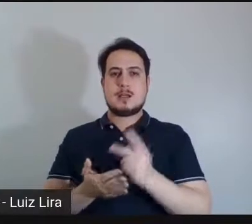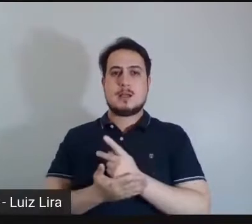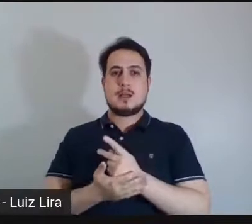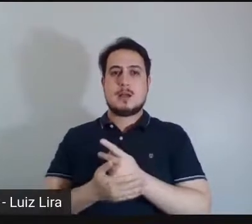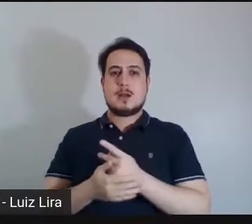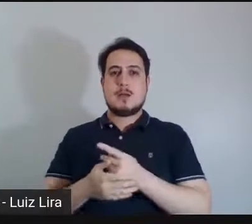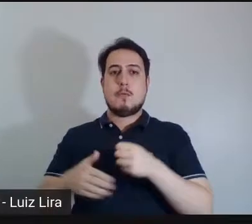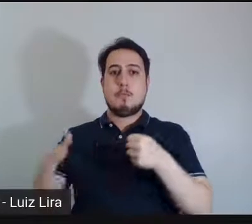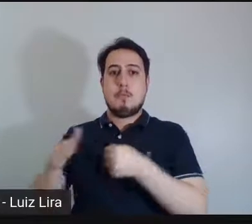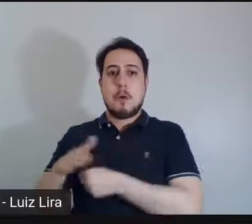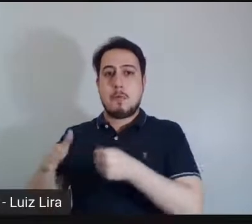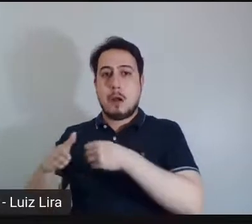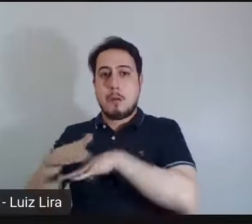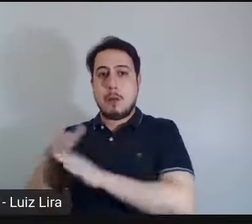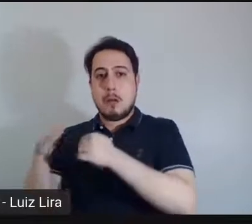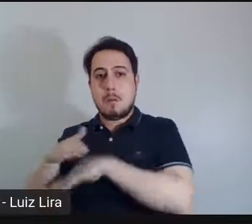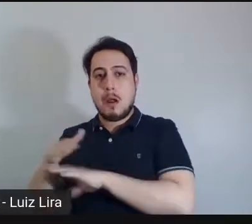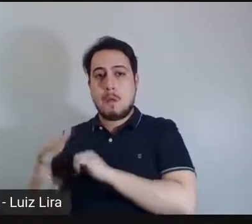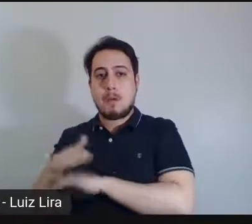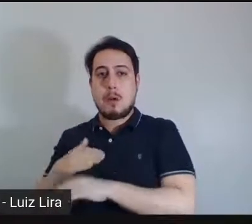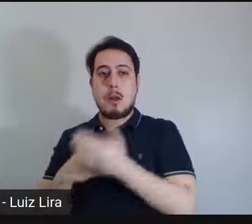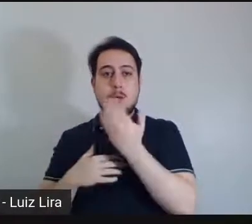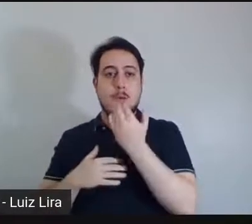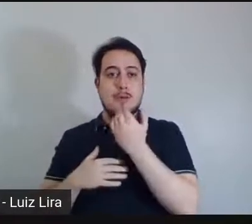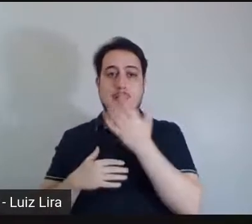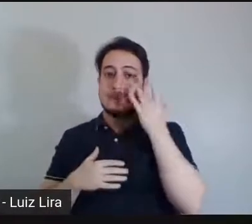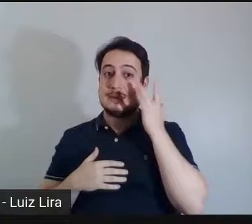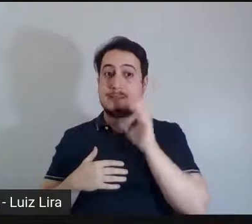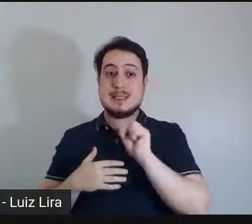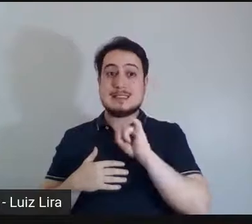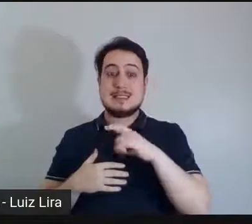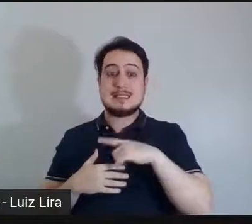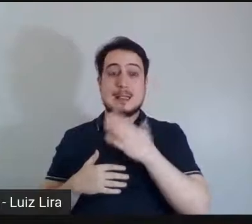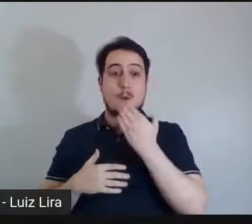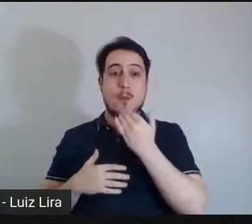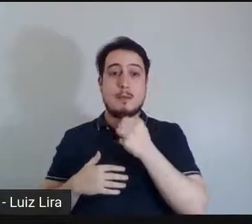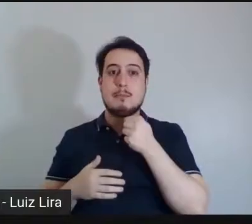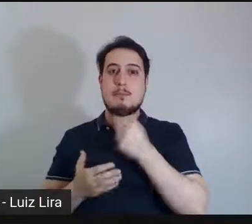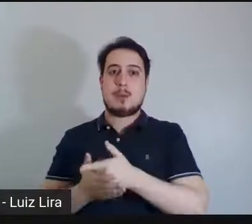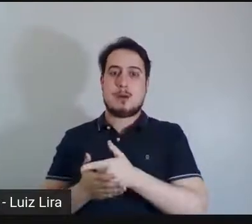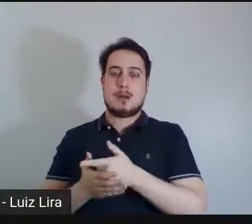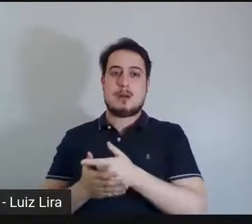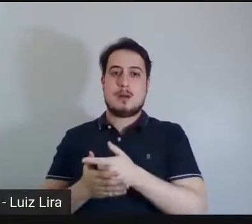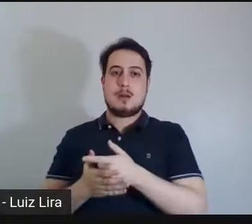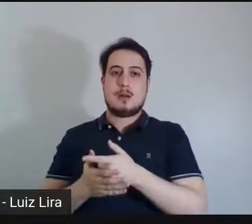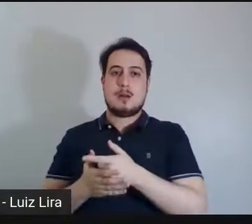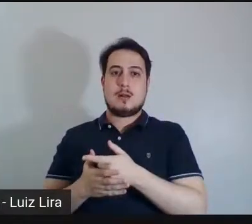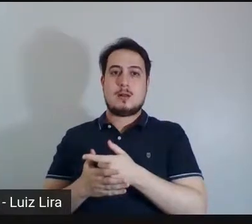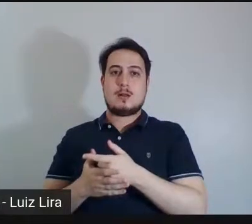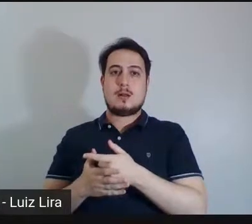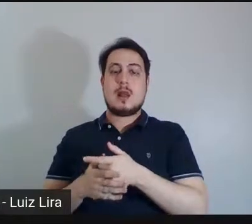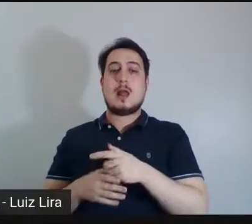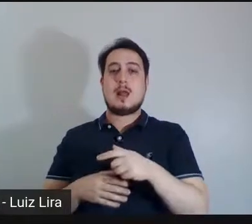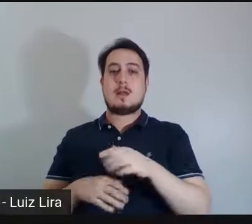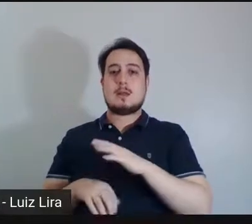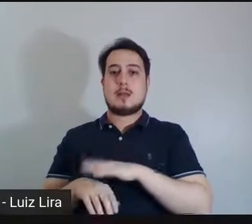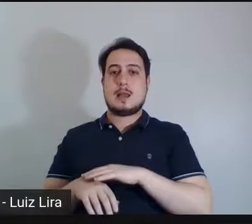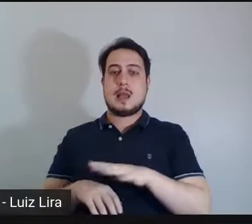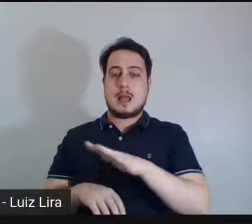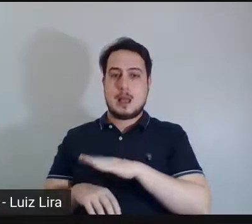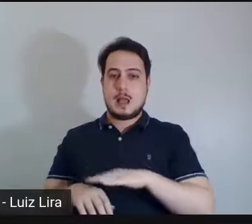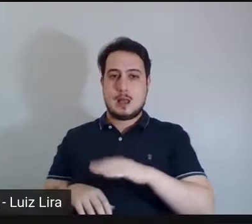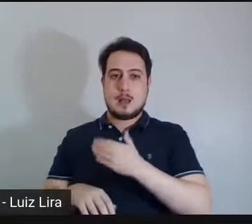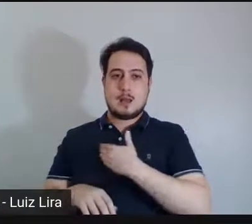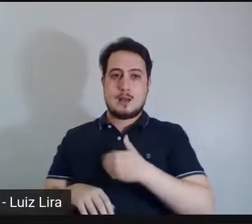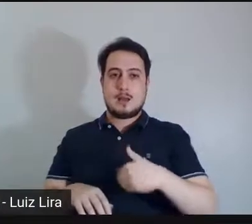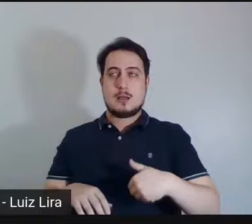no início, não sabiam que ia ter comida para comprar. E do mesmo modo, os órgãos e entidades públicos também se colocaram no